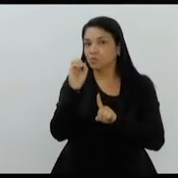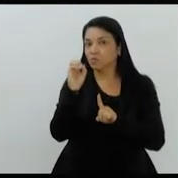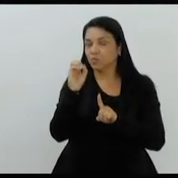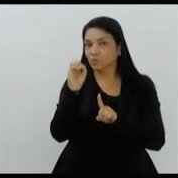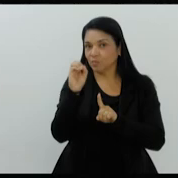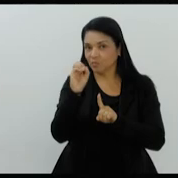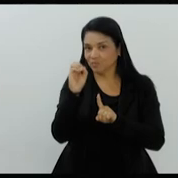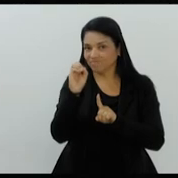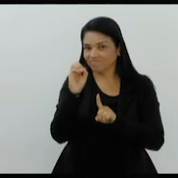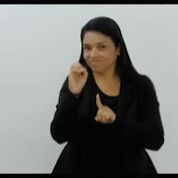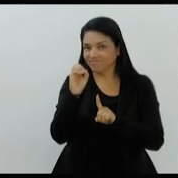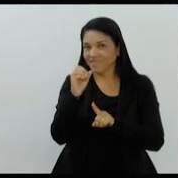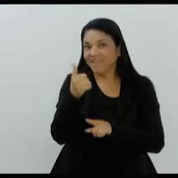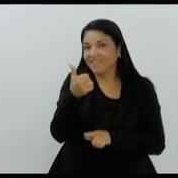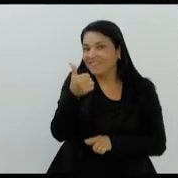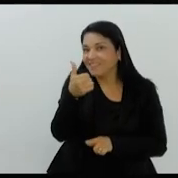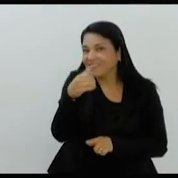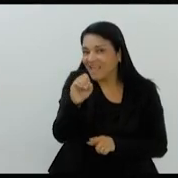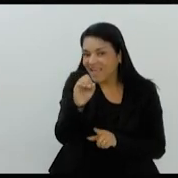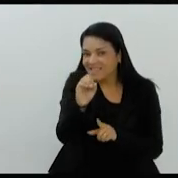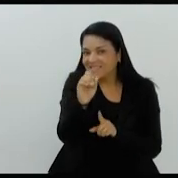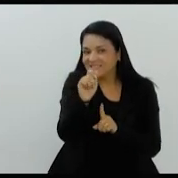10 meses para regulamentar a lei,